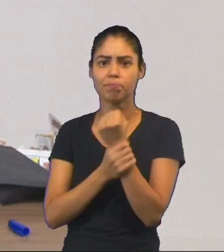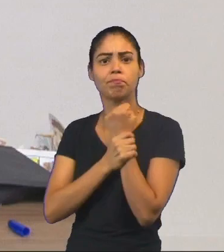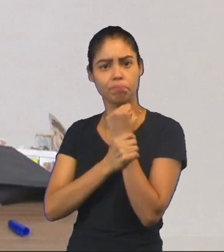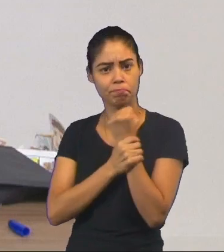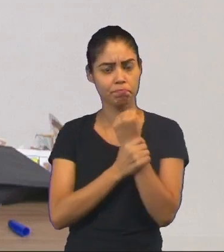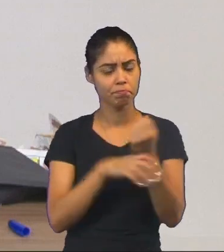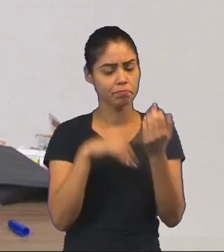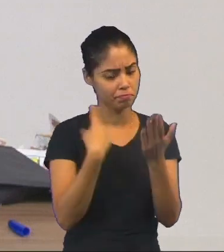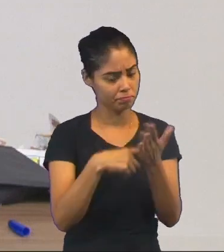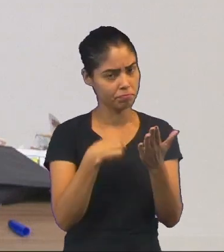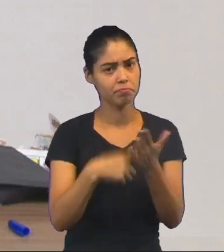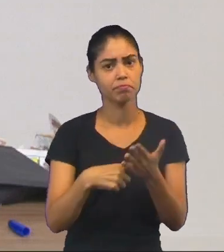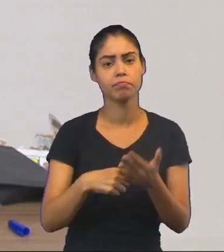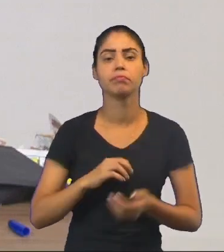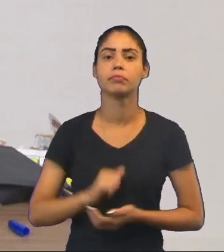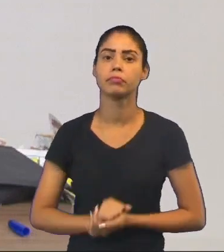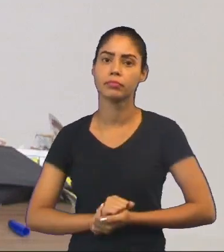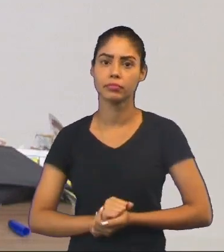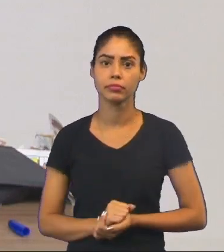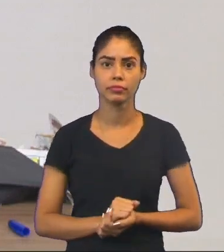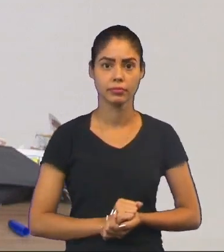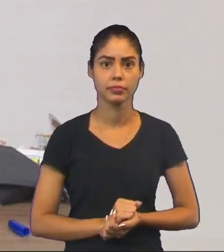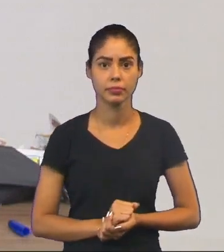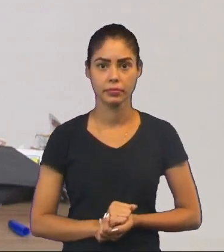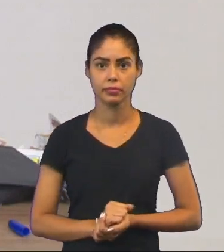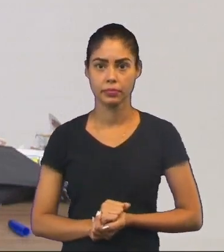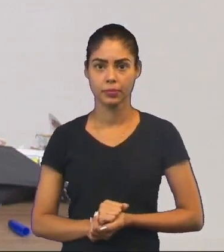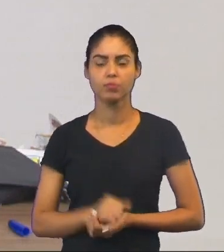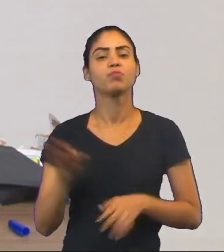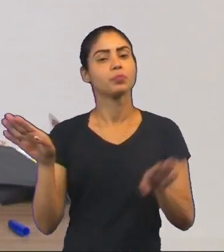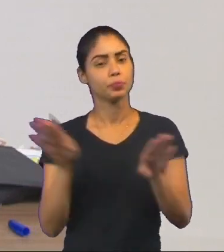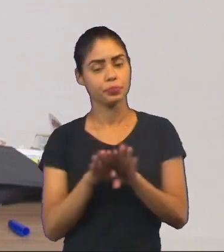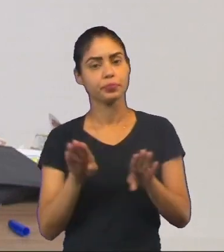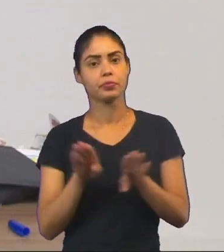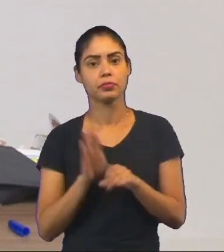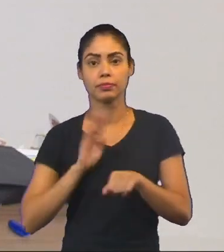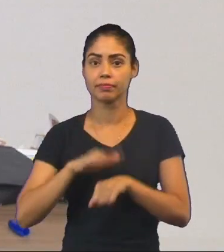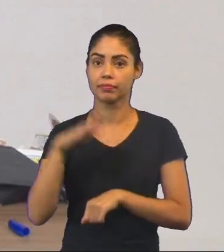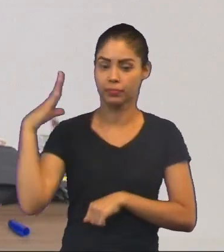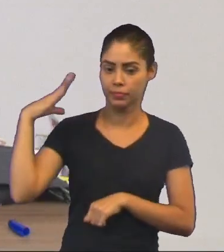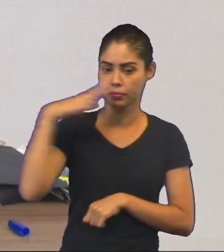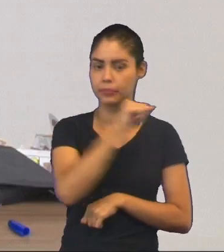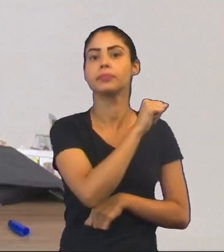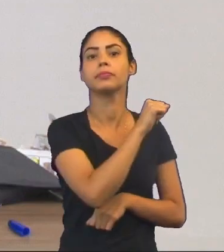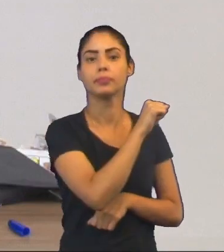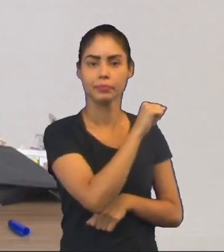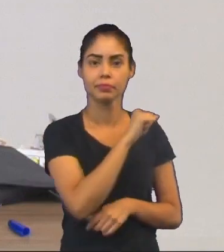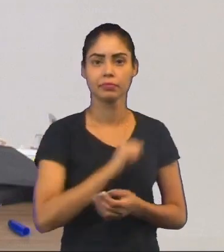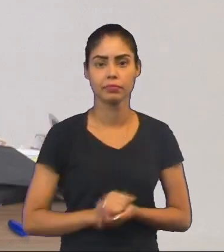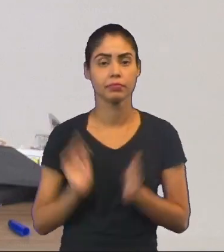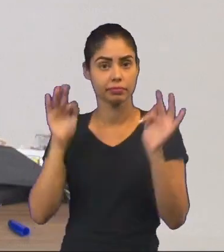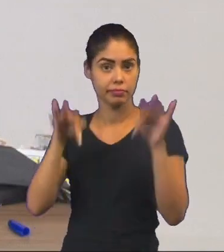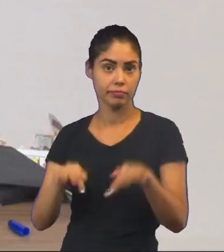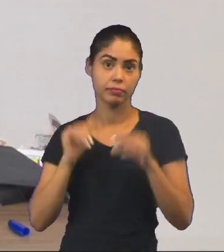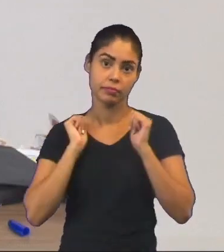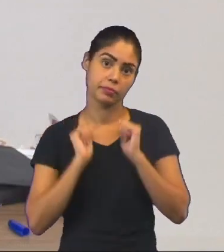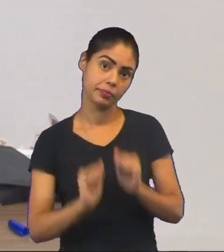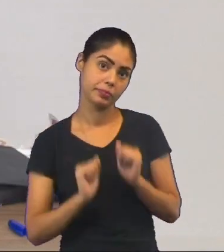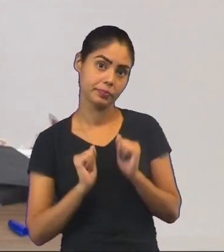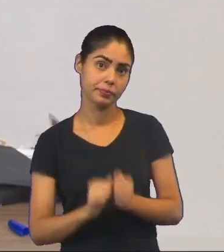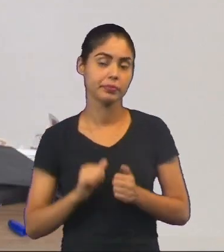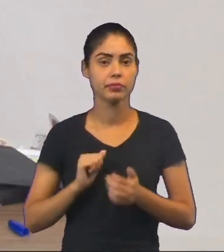ele é considerado o meio de transporte muito seguro e também o mais rápido. Afinal,